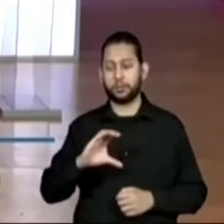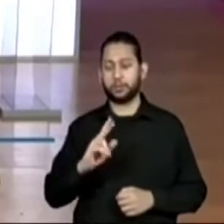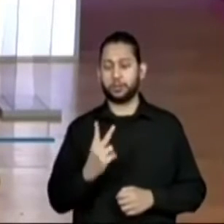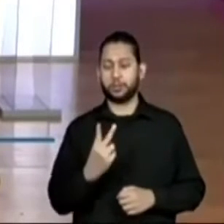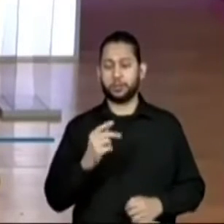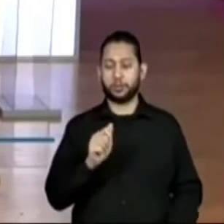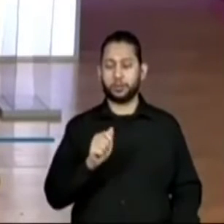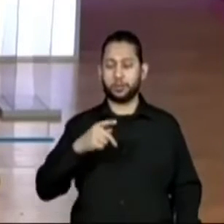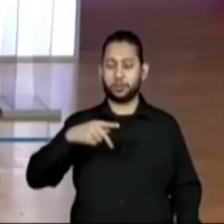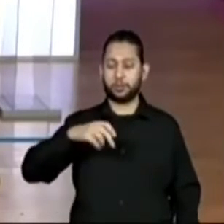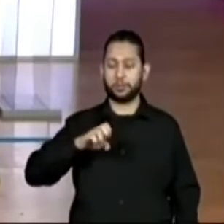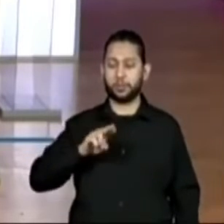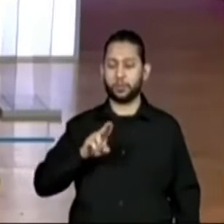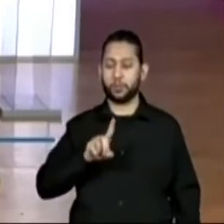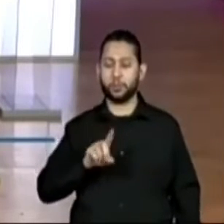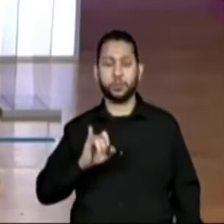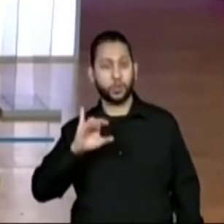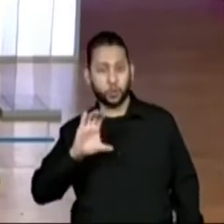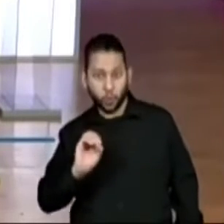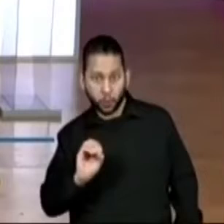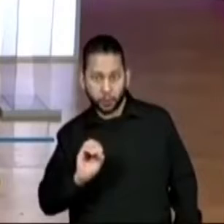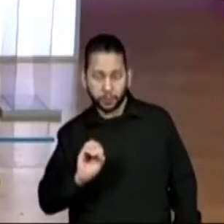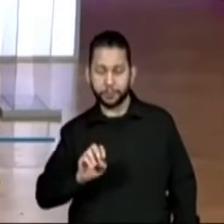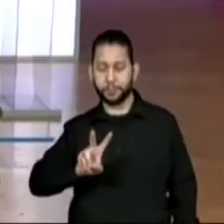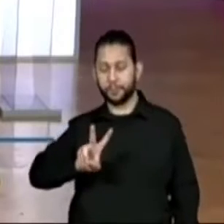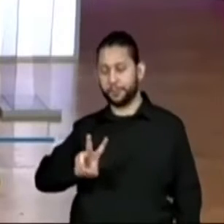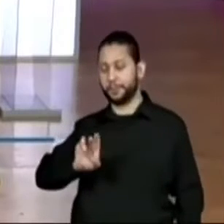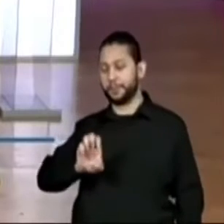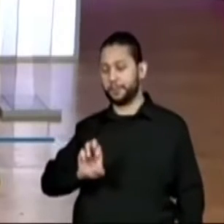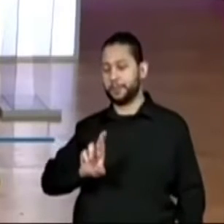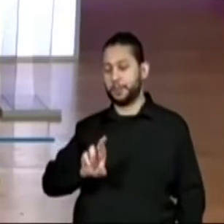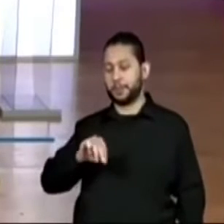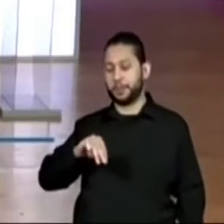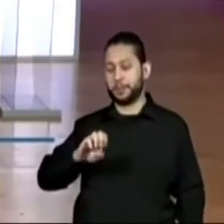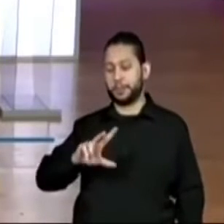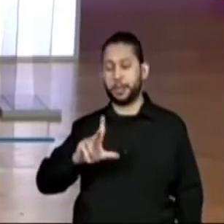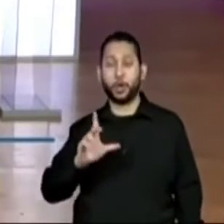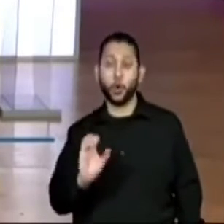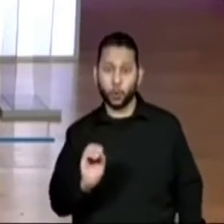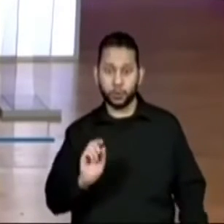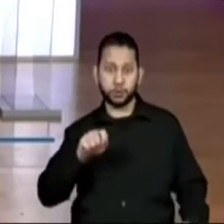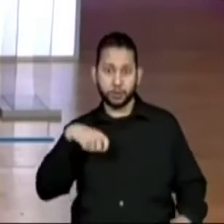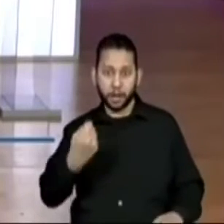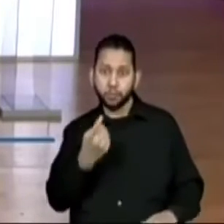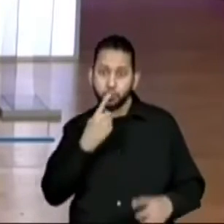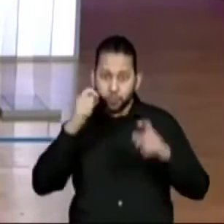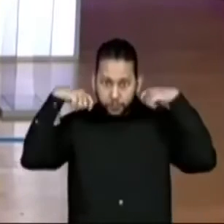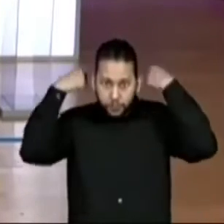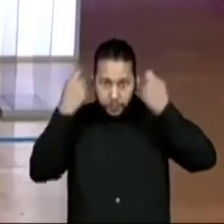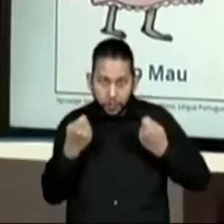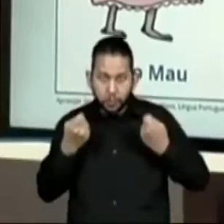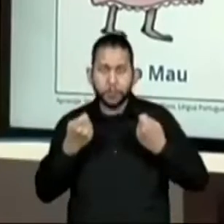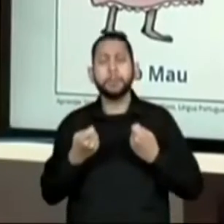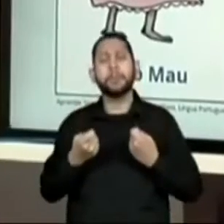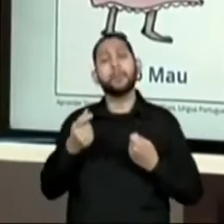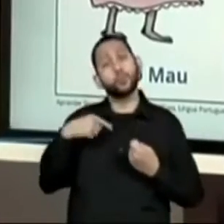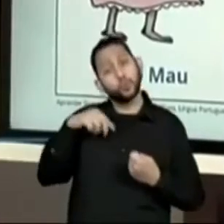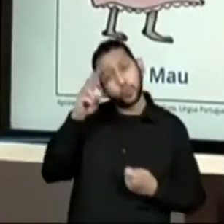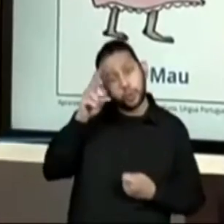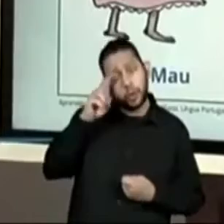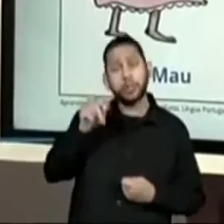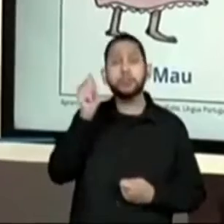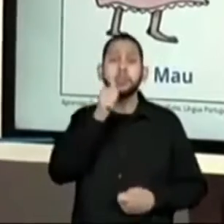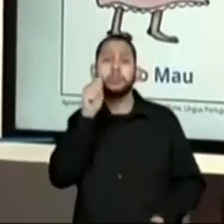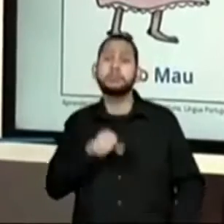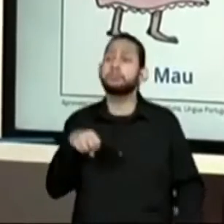as características do lobo? Vocês vão falar e eu vou colocar aqui, lembrando, né, que nós estamos trabalhando os adjetivos.